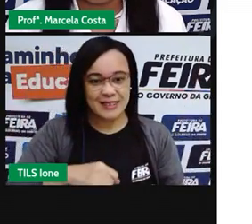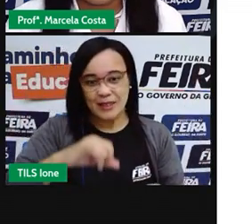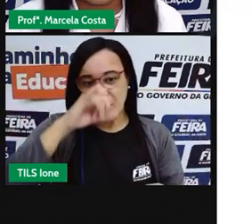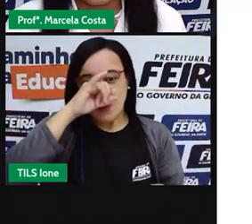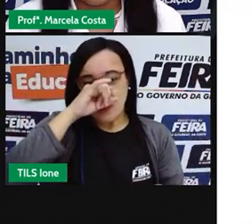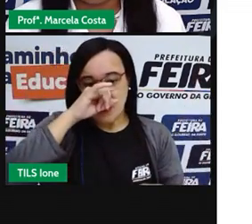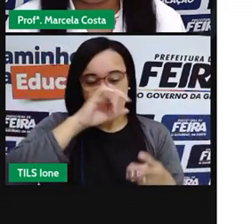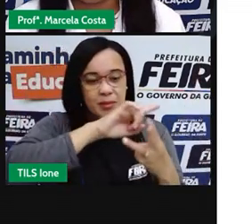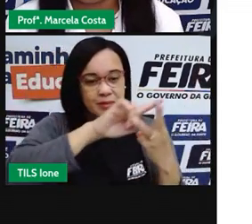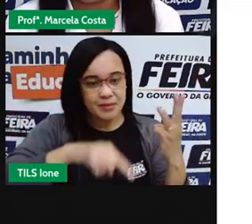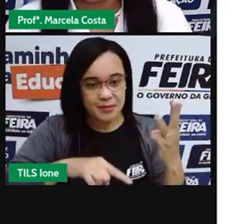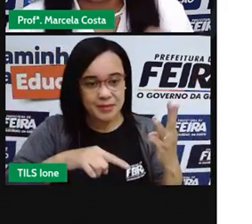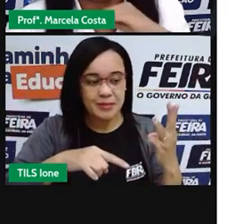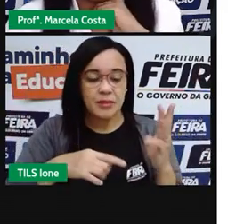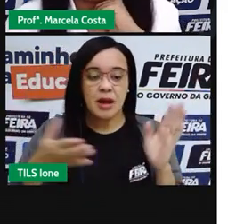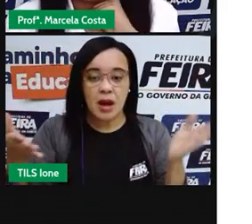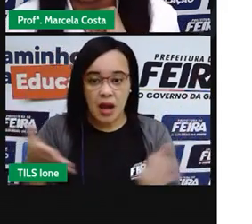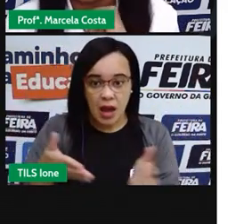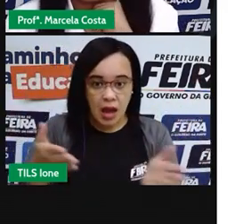Nessa versão,